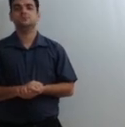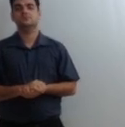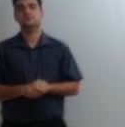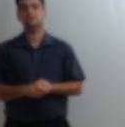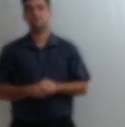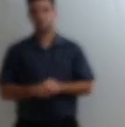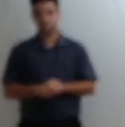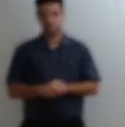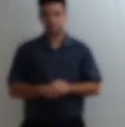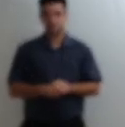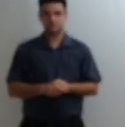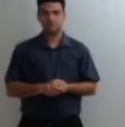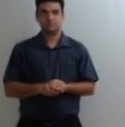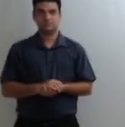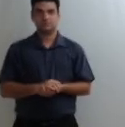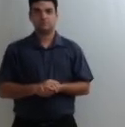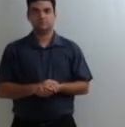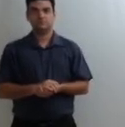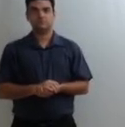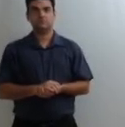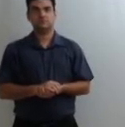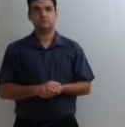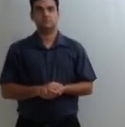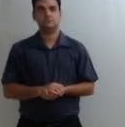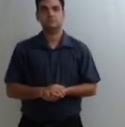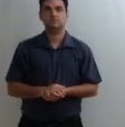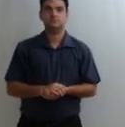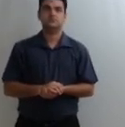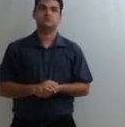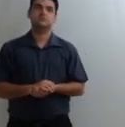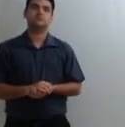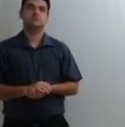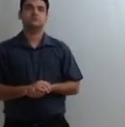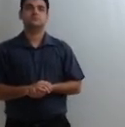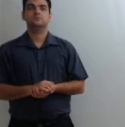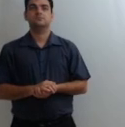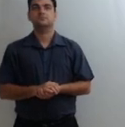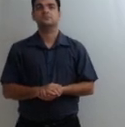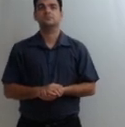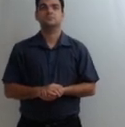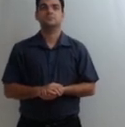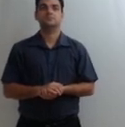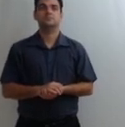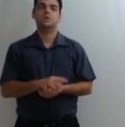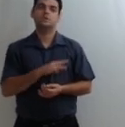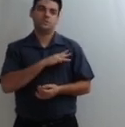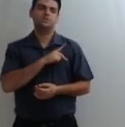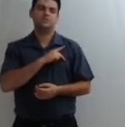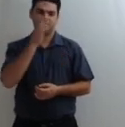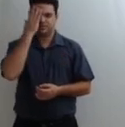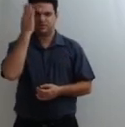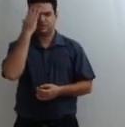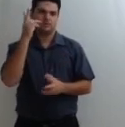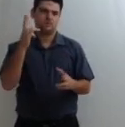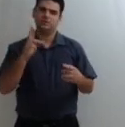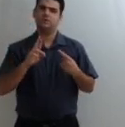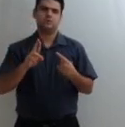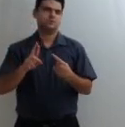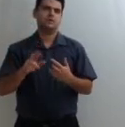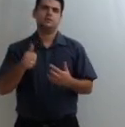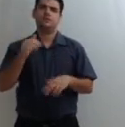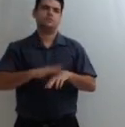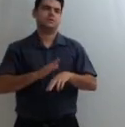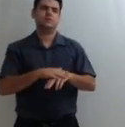Só o Ministério Público também vai nessa linha do relator sobre essa questão de ser melhor o juiz da causa,